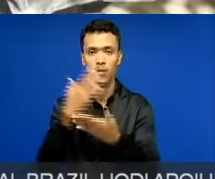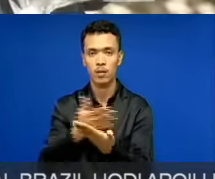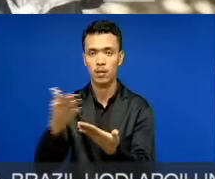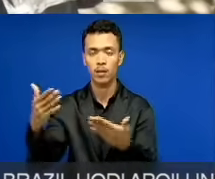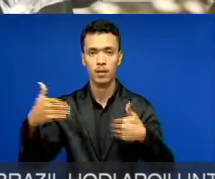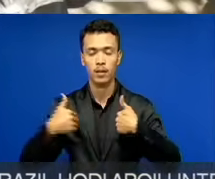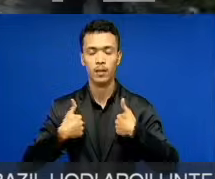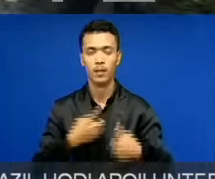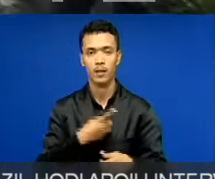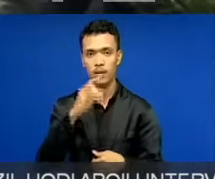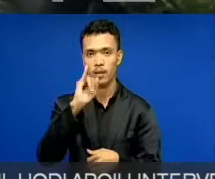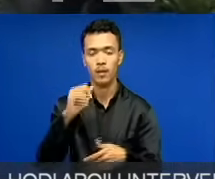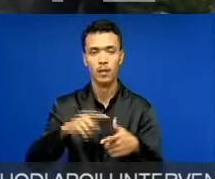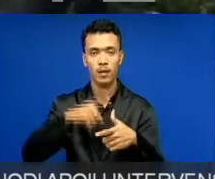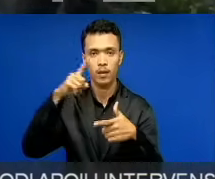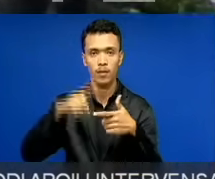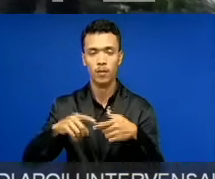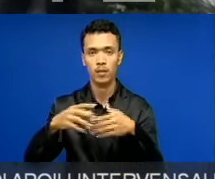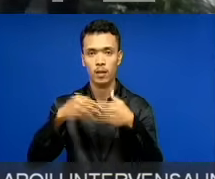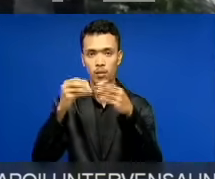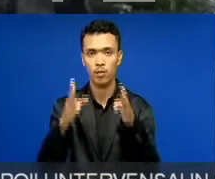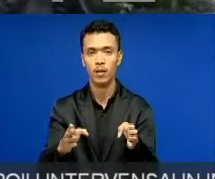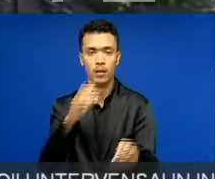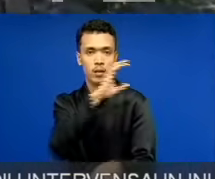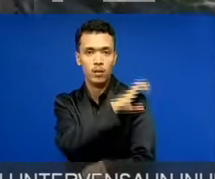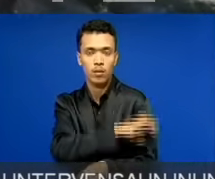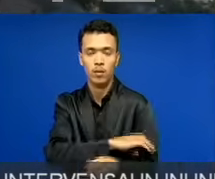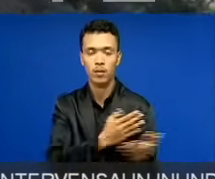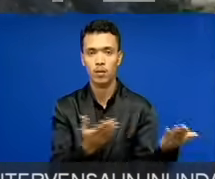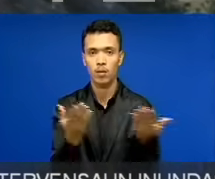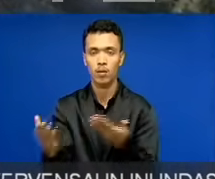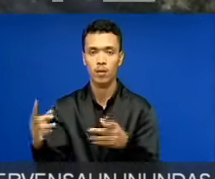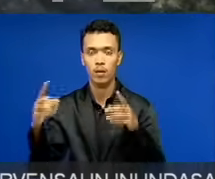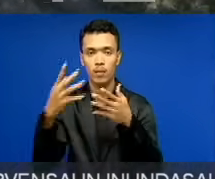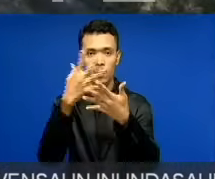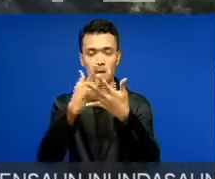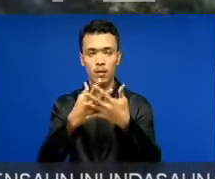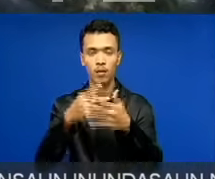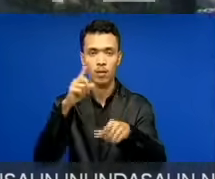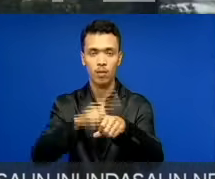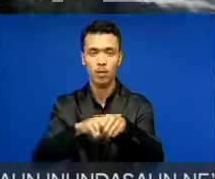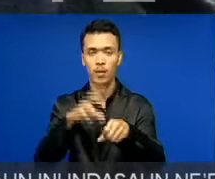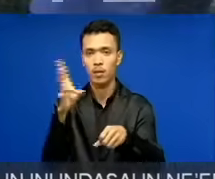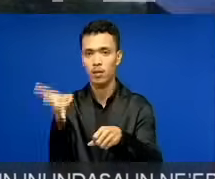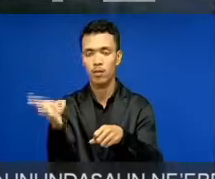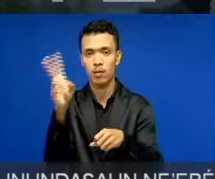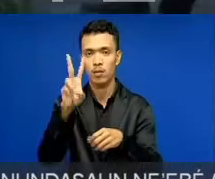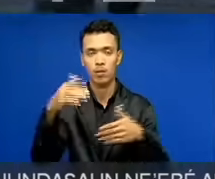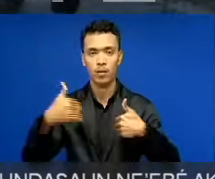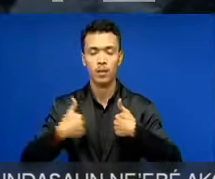dele. Halo identificação, autoridade de segurança submete que desjuba detenção durante horas rito do Lourdes em rua e a